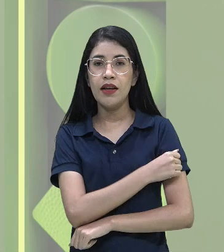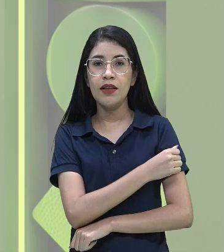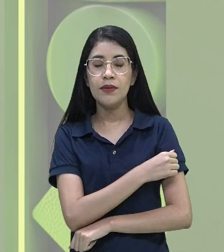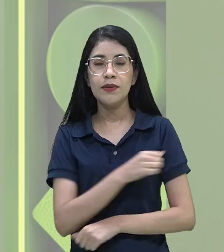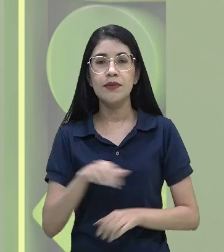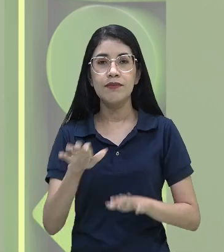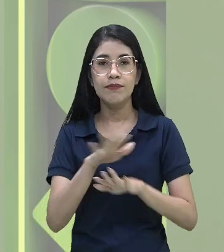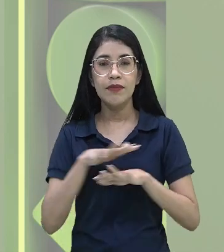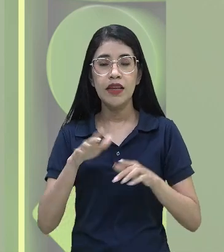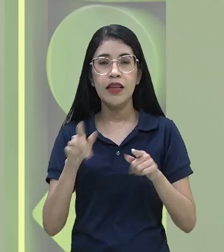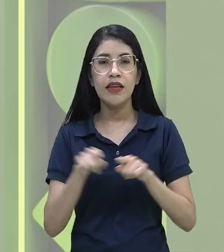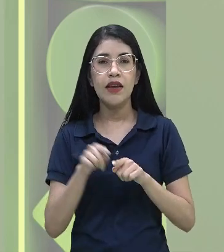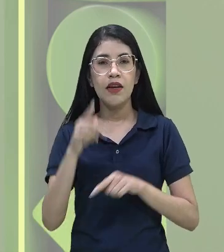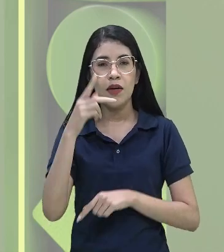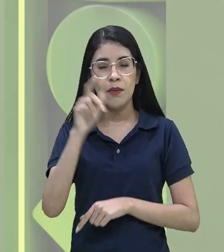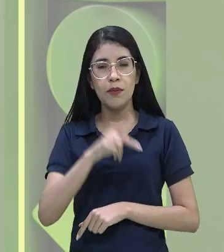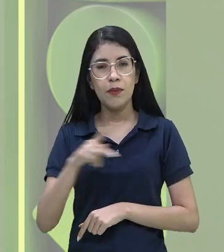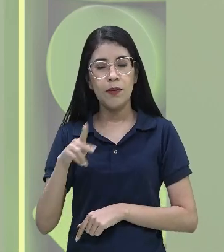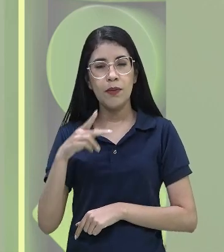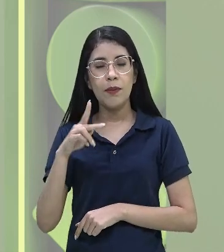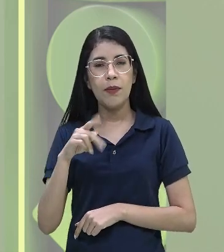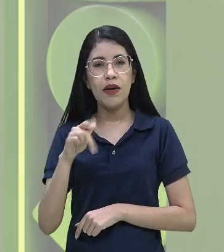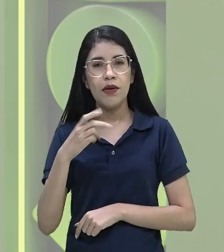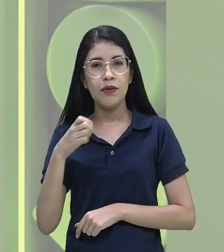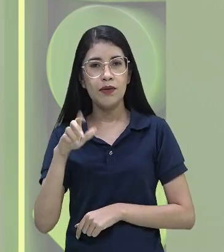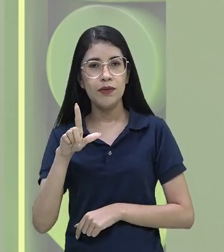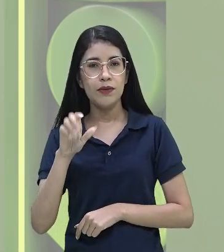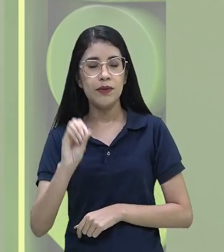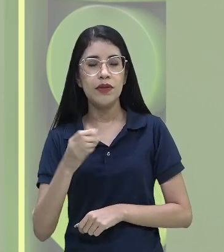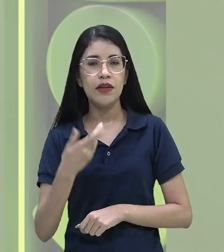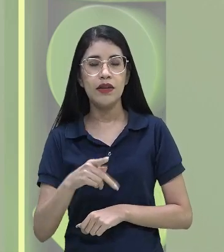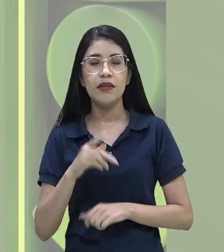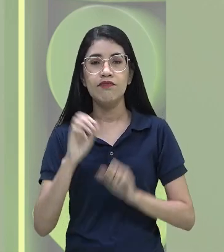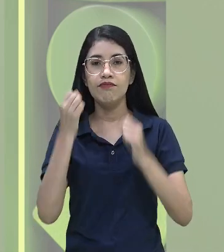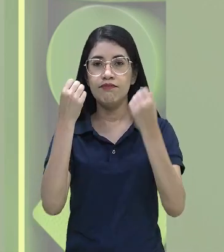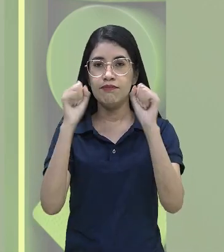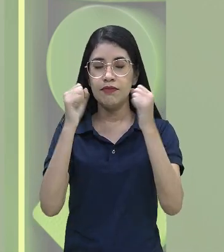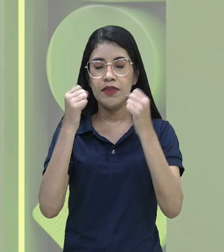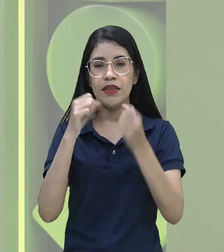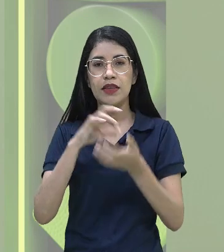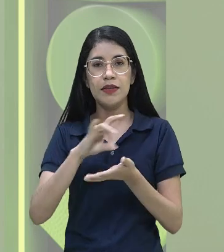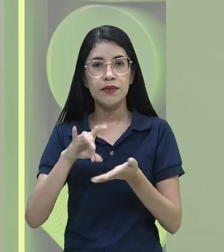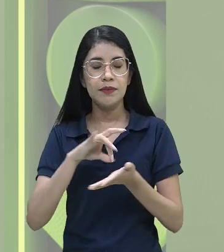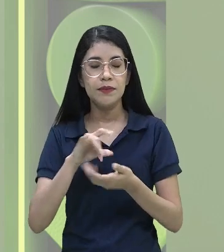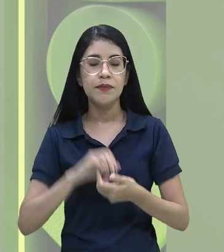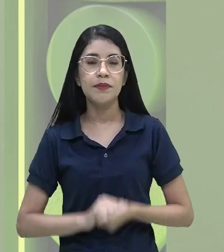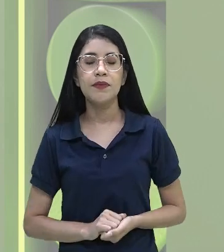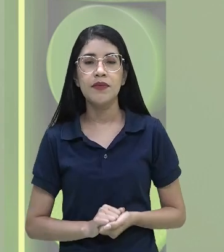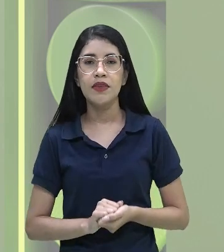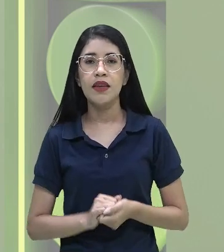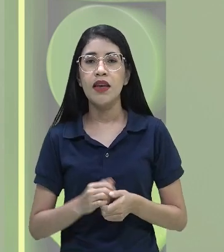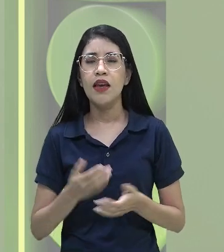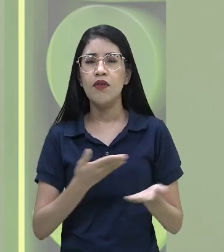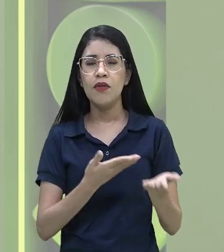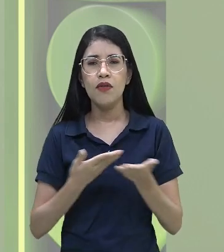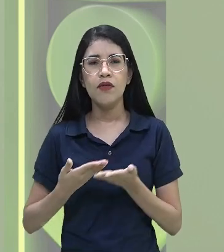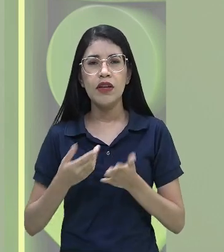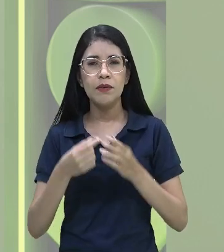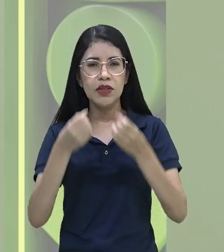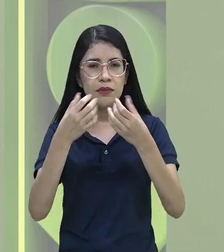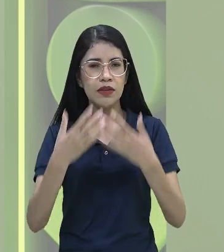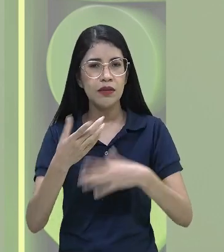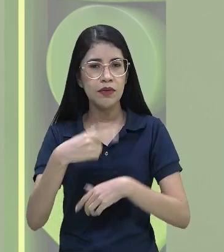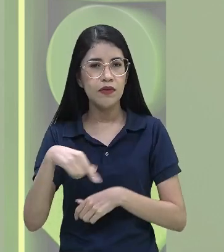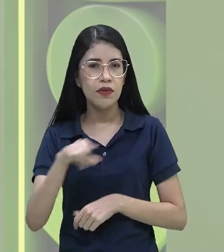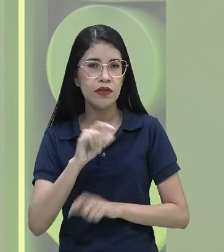turmas. Eu sou o professor Paulo Ricardo, professor de Educação Física aqui do Centro de Mídias do Amazonas e fui convidado para falar com vocês sobre